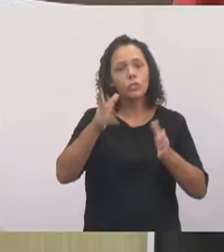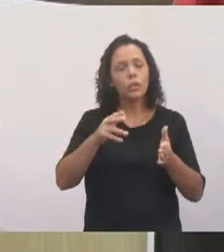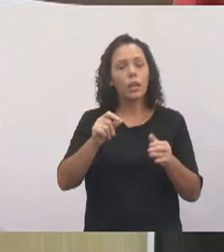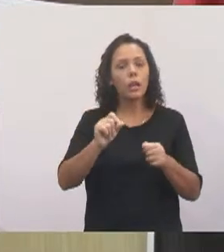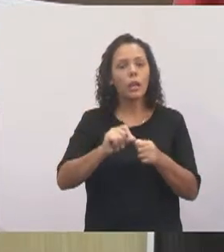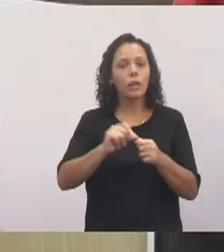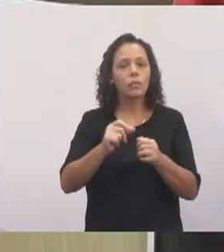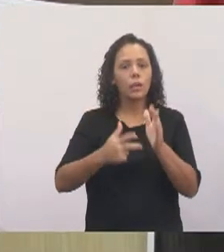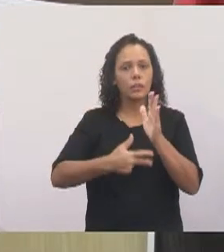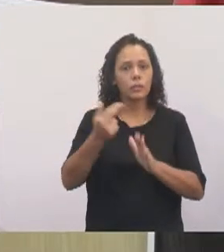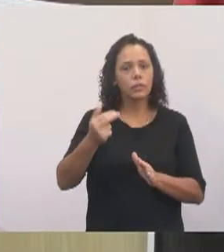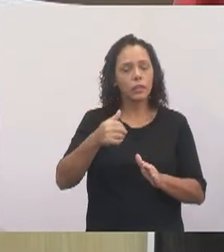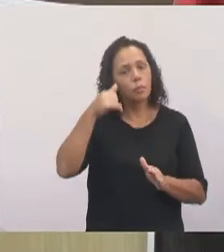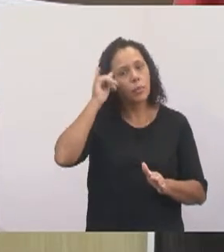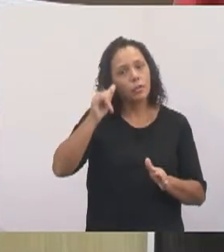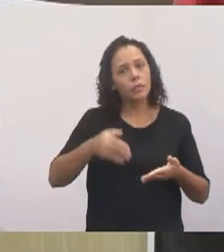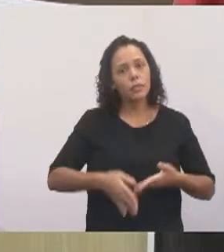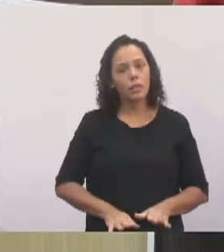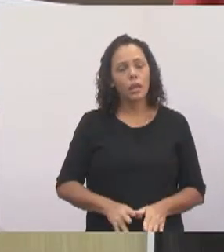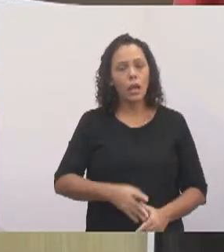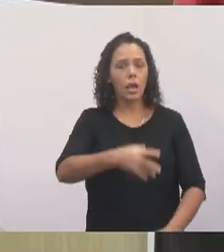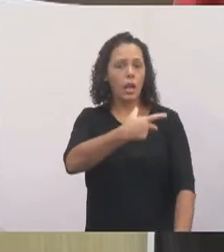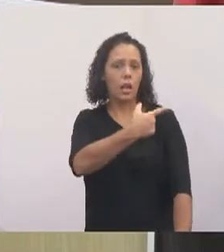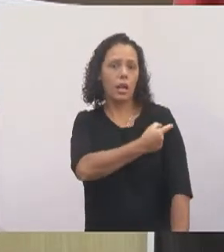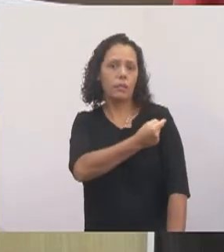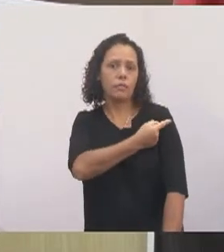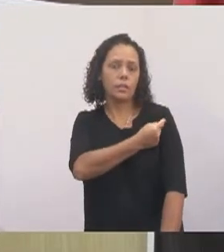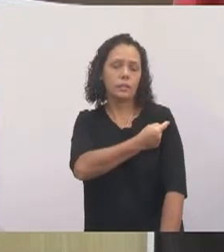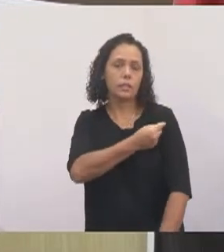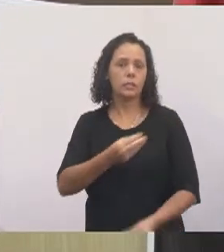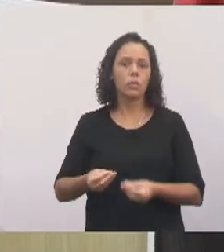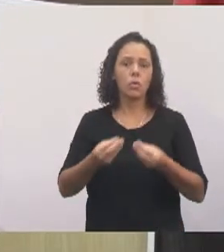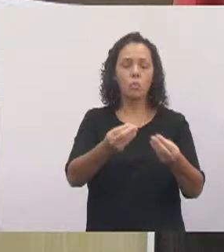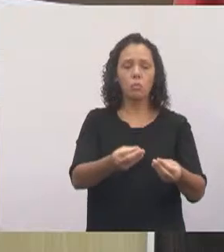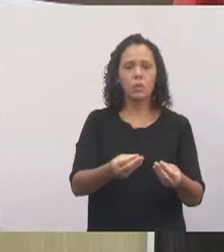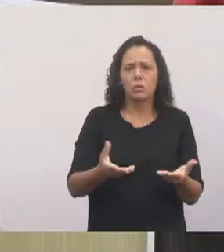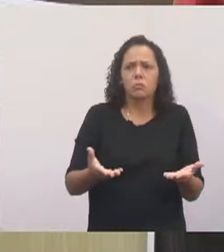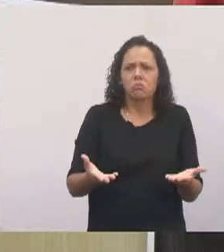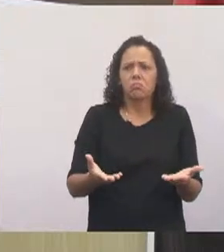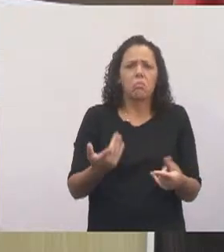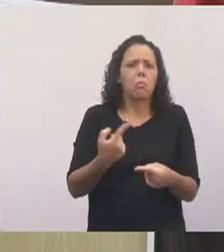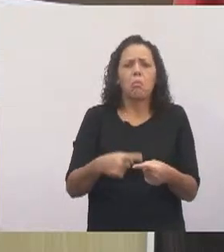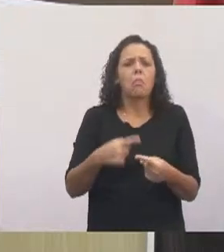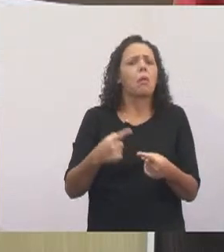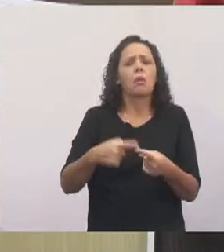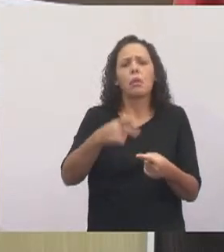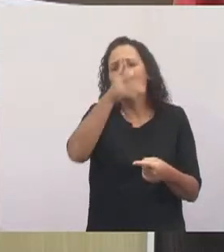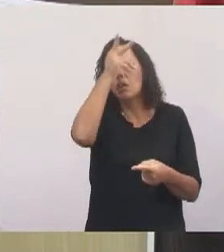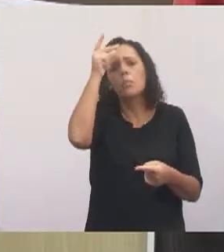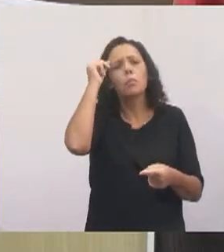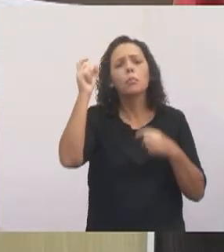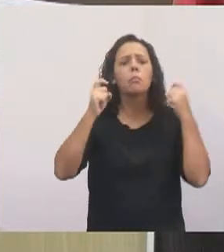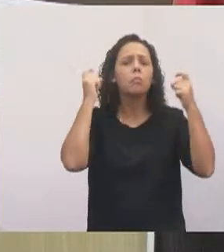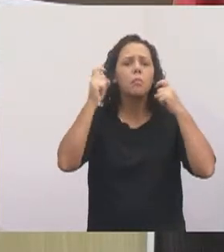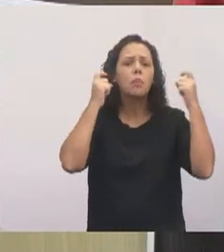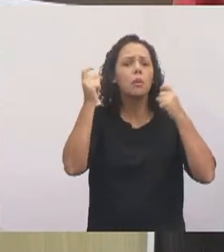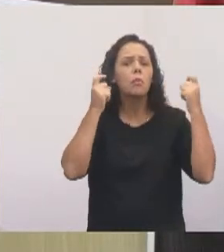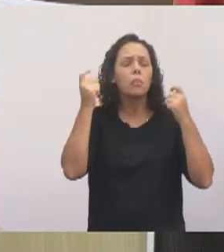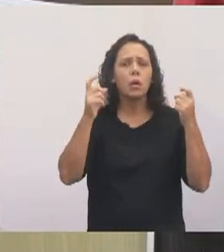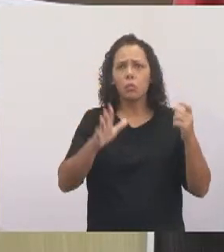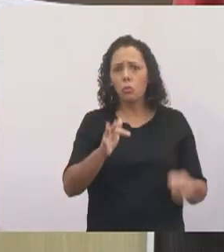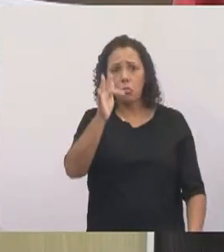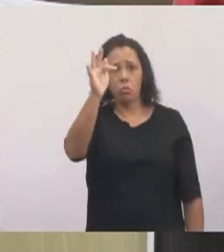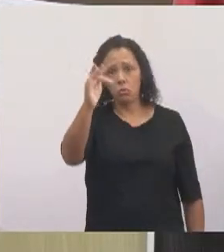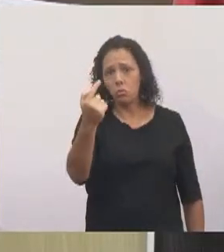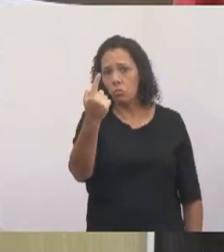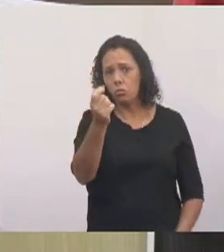4 campanhas de vacinação gratuita V10. Não estou vendo onde é que ela está vendo problema, ela está preocupada com o quê? Ela está preocupada com o futuro de um ano que vem,